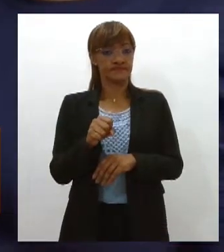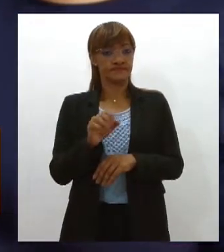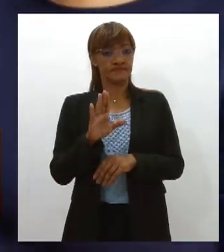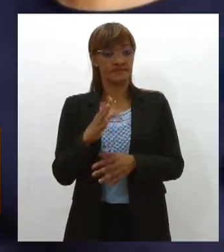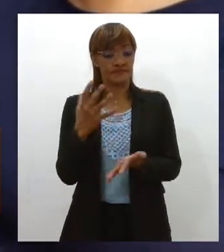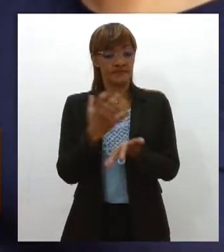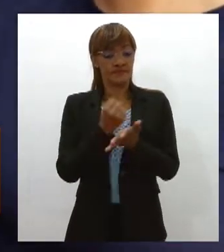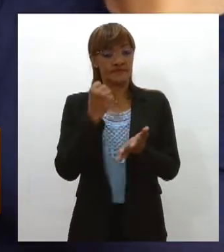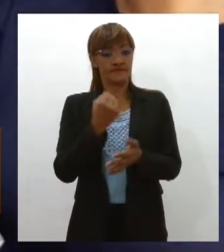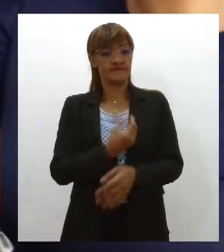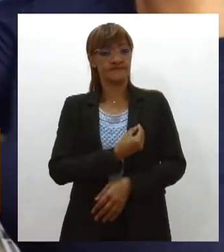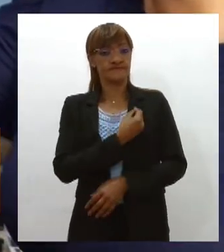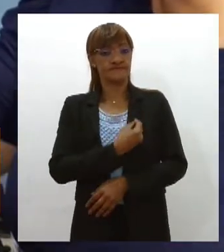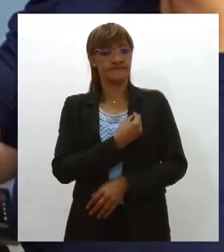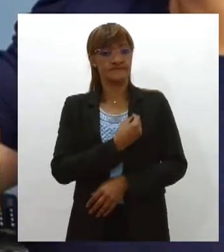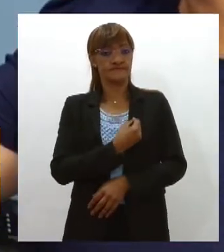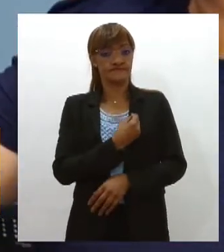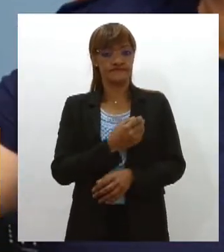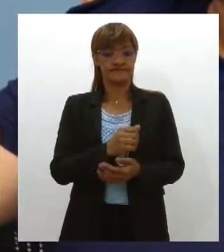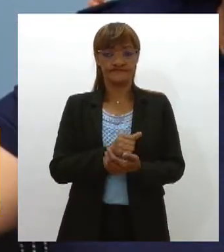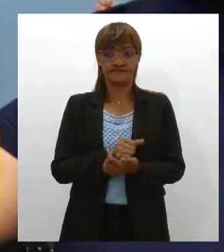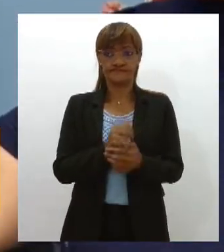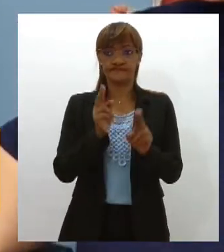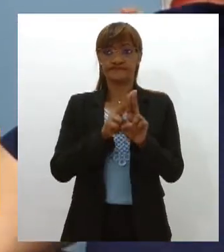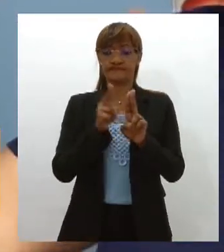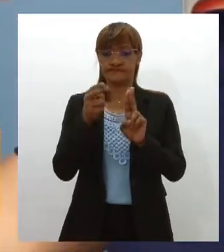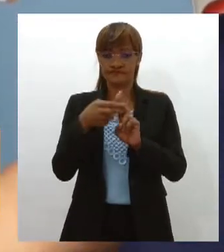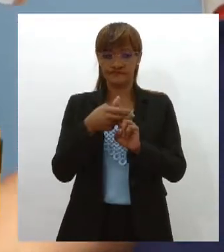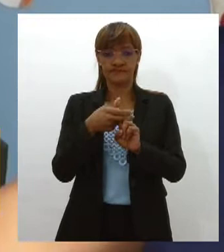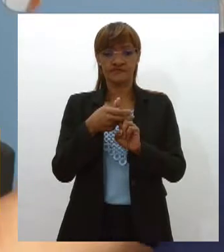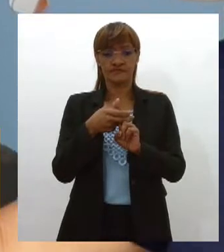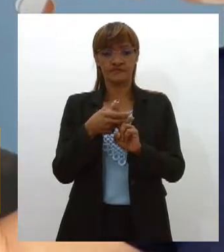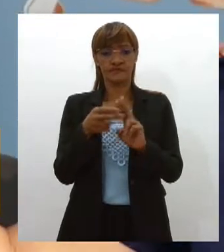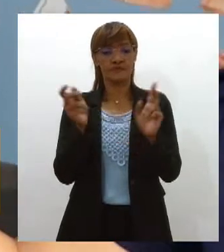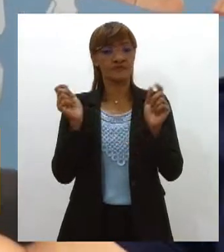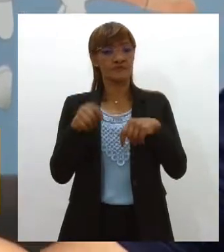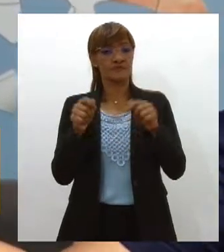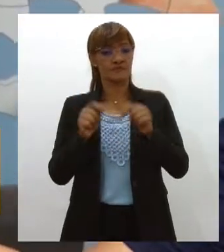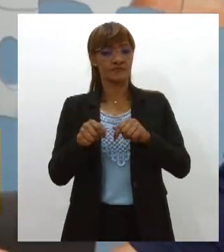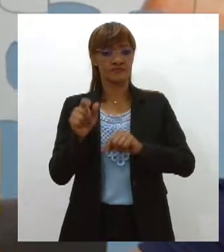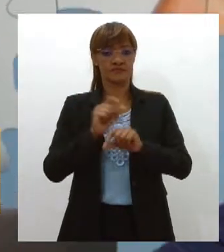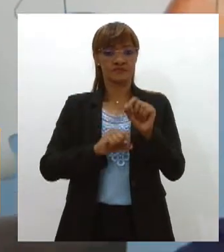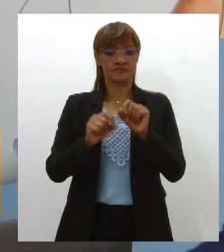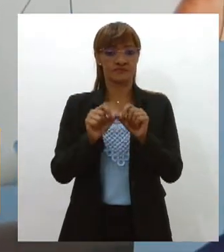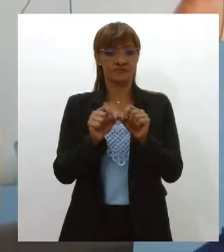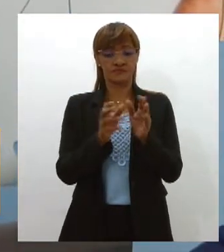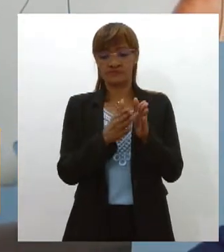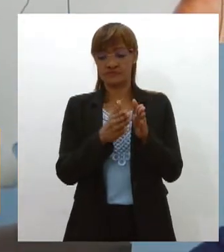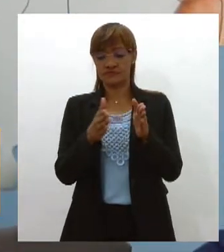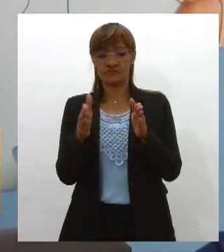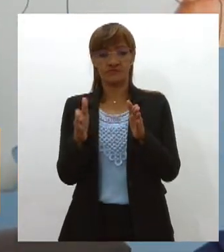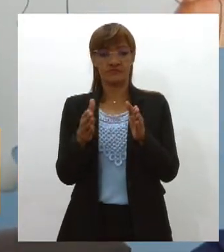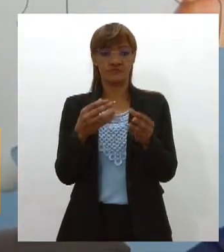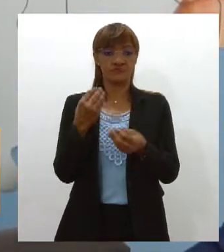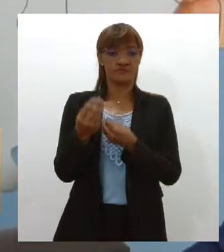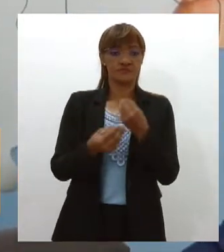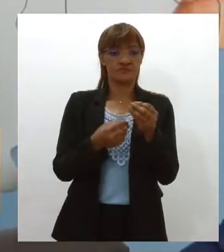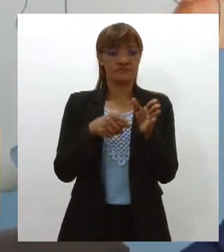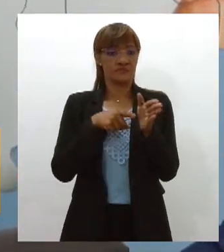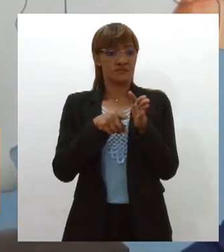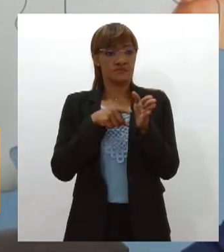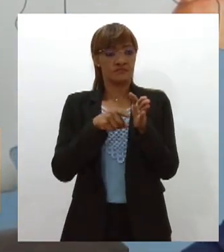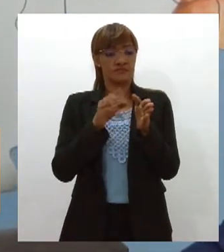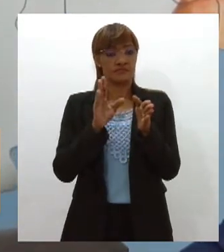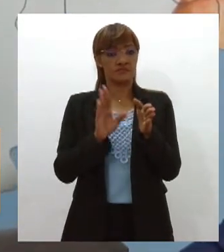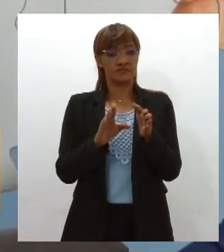reduz custos para o Sistema Único de Saúde e possibilita um tempo ainda inferior de tratamento, reduzido de tratamento e mais